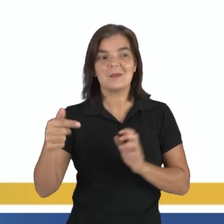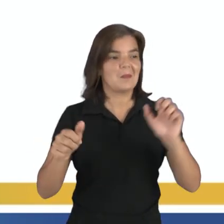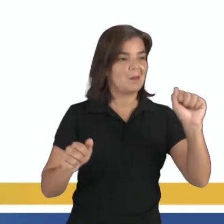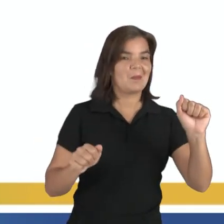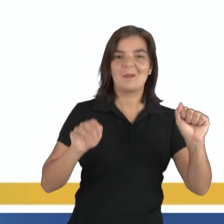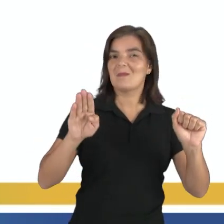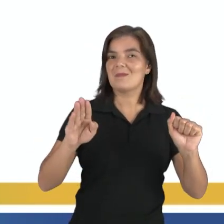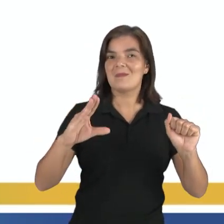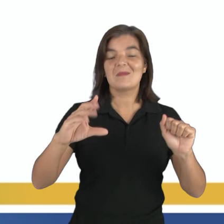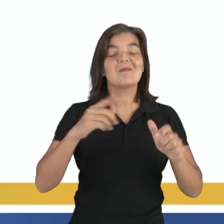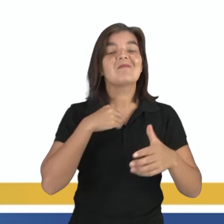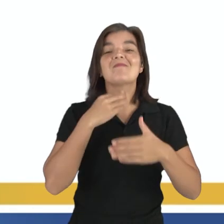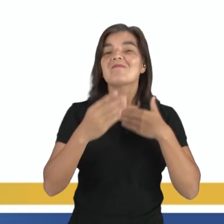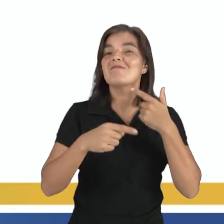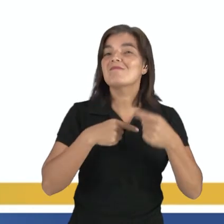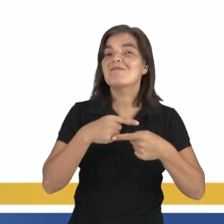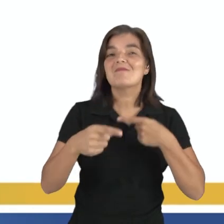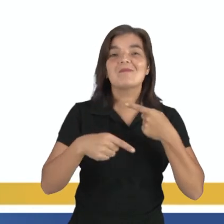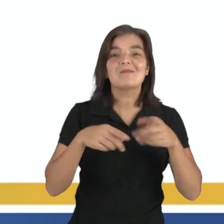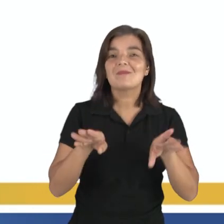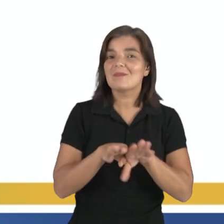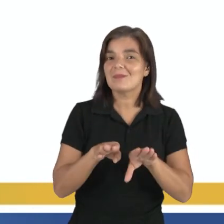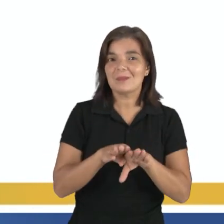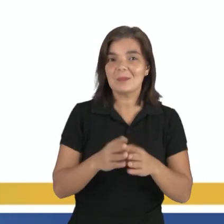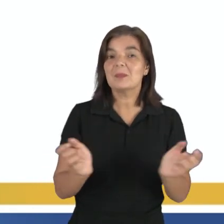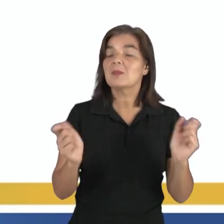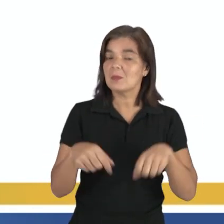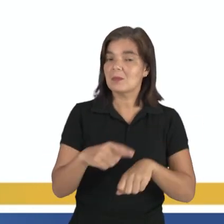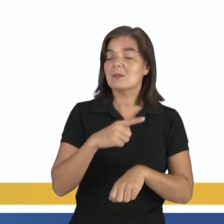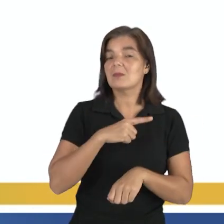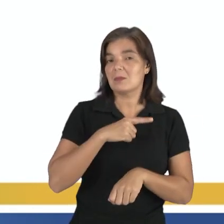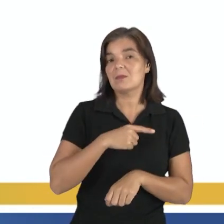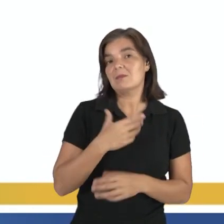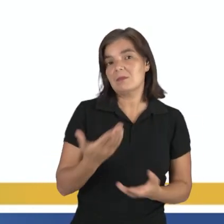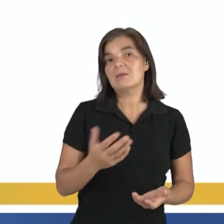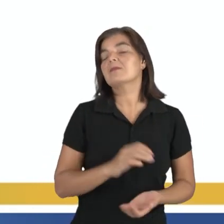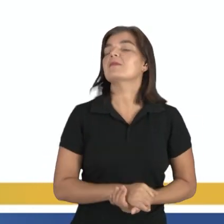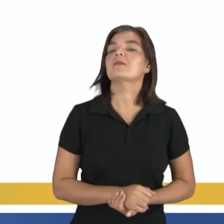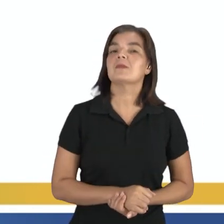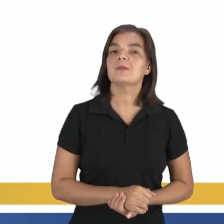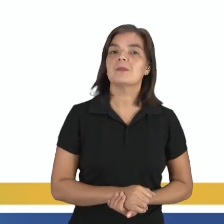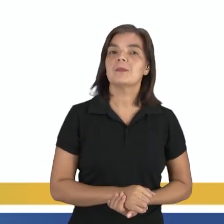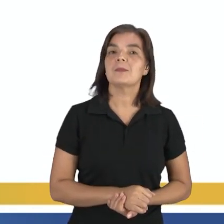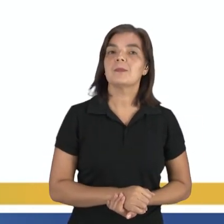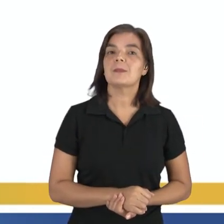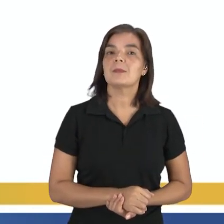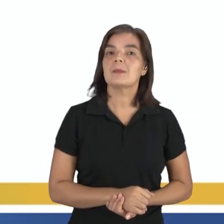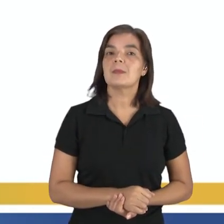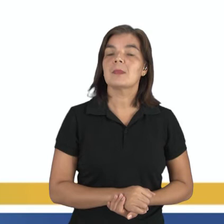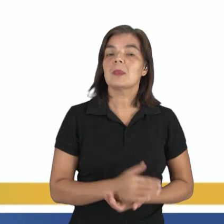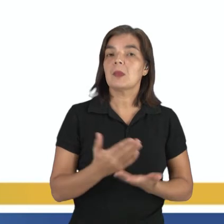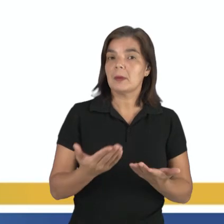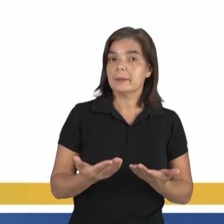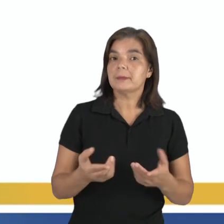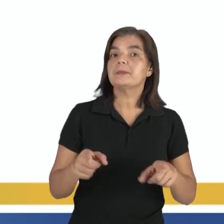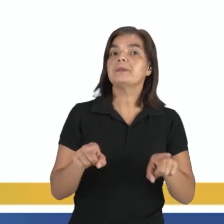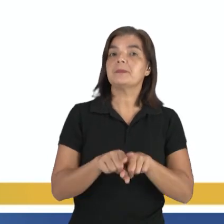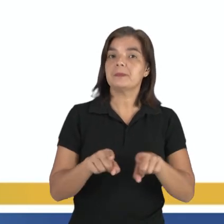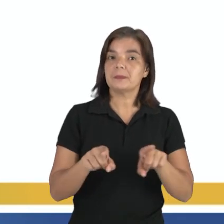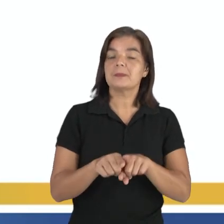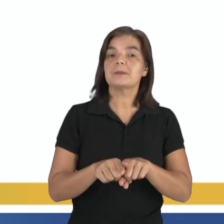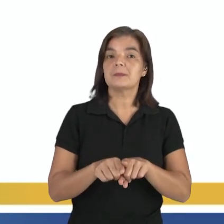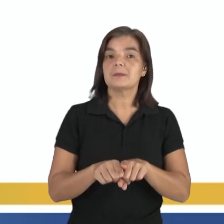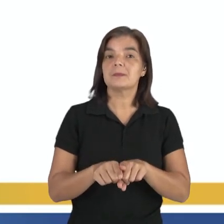A, B, C, D, E e dentre outros que eu poderia aqui estar enumerando a todos vocês.